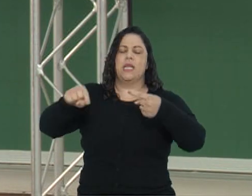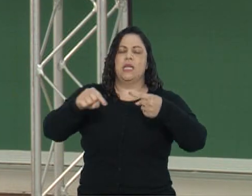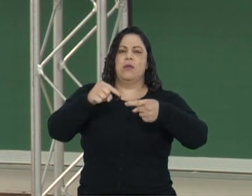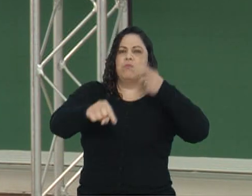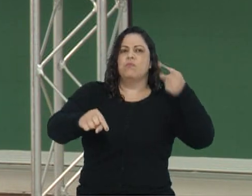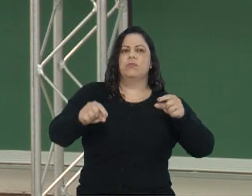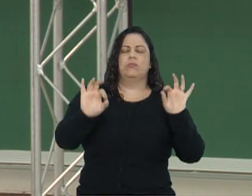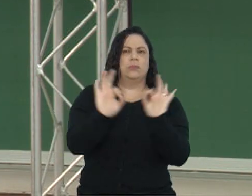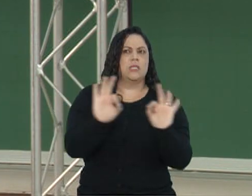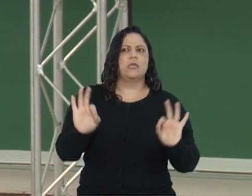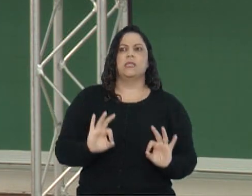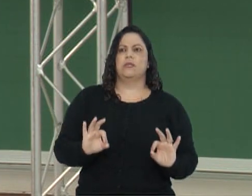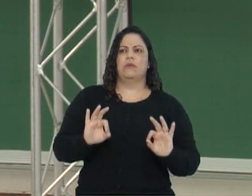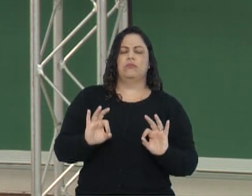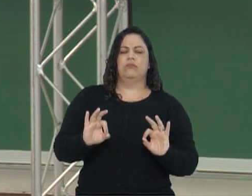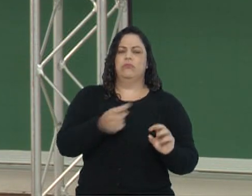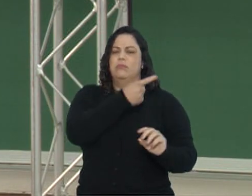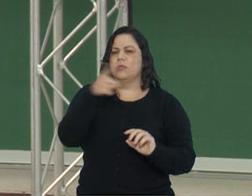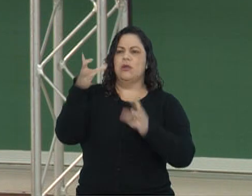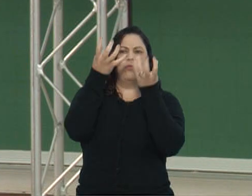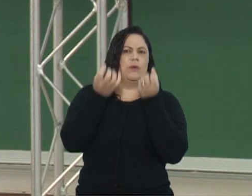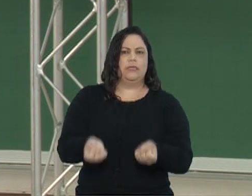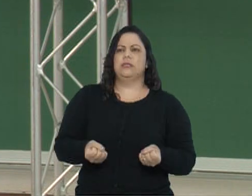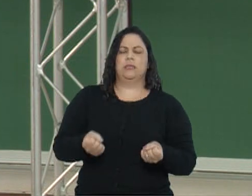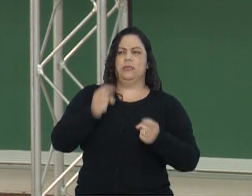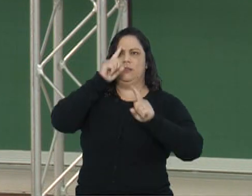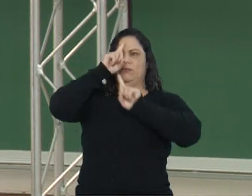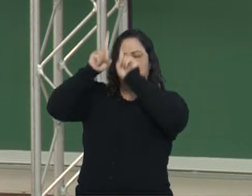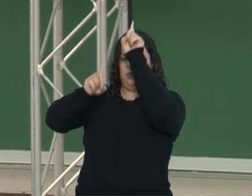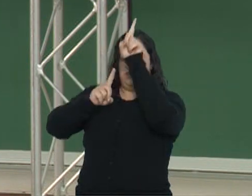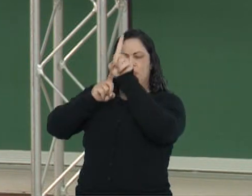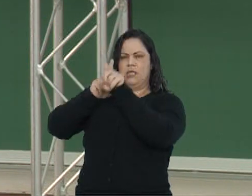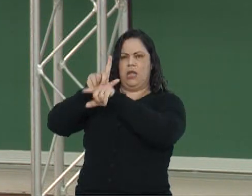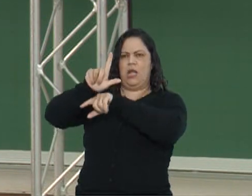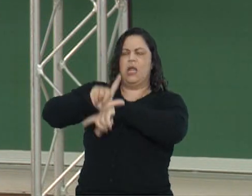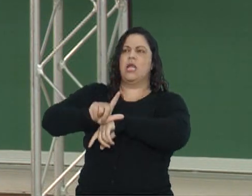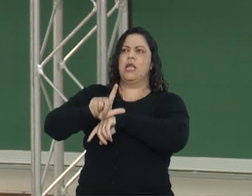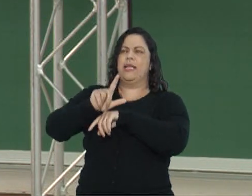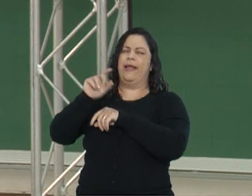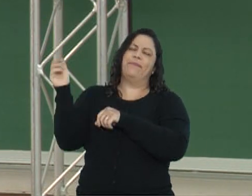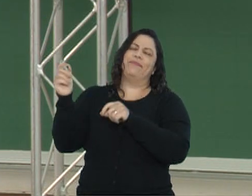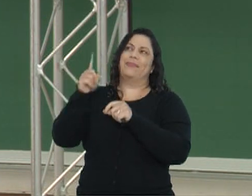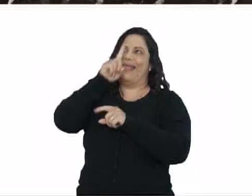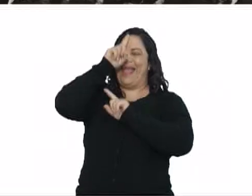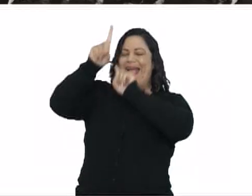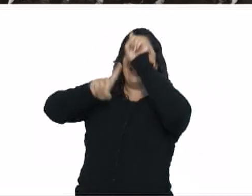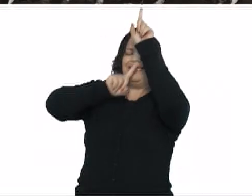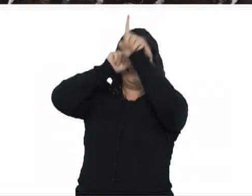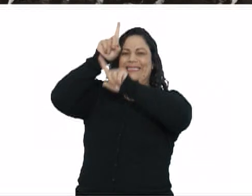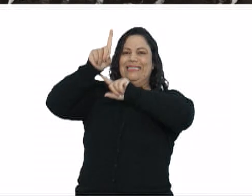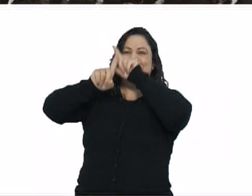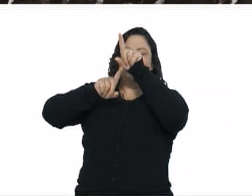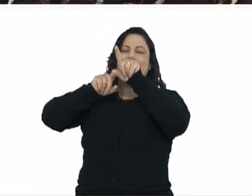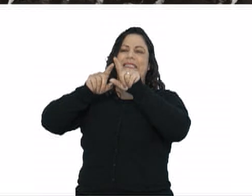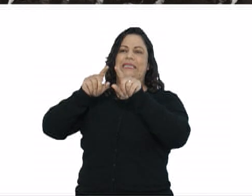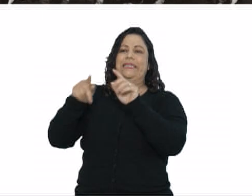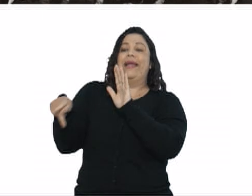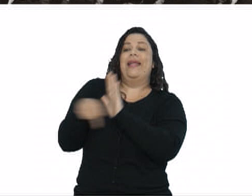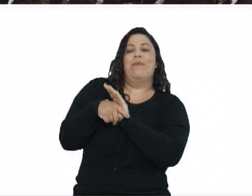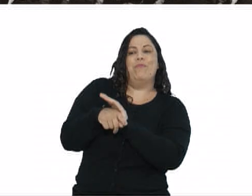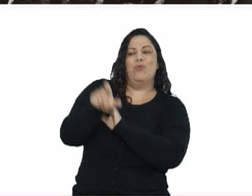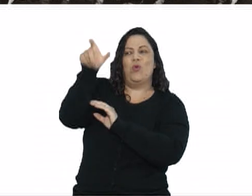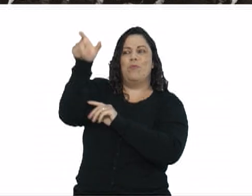quebra, muitas vezes, de uma ideia central de poder. Antiliberal. São anti as